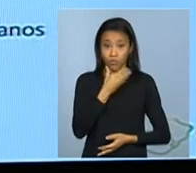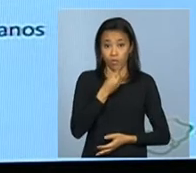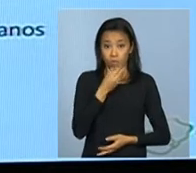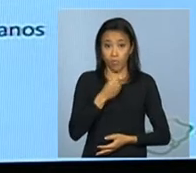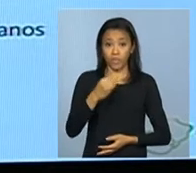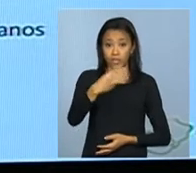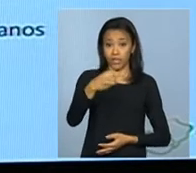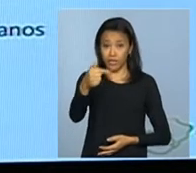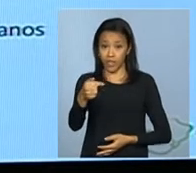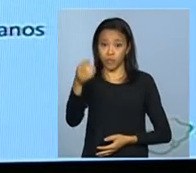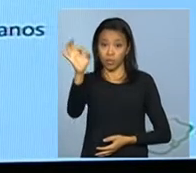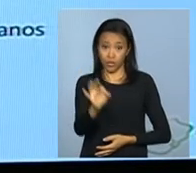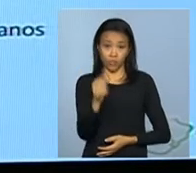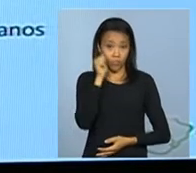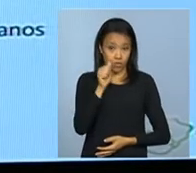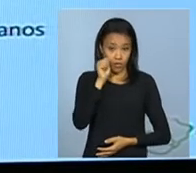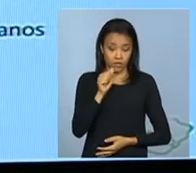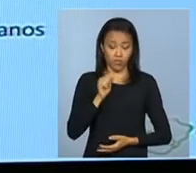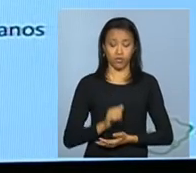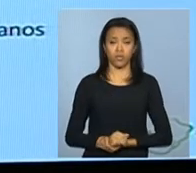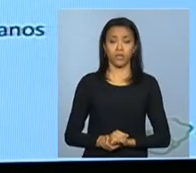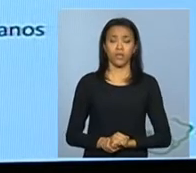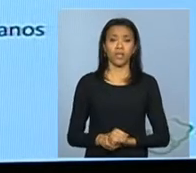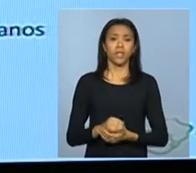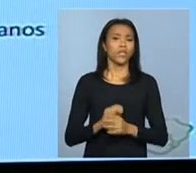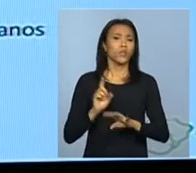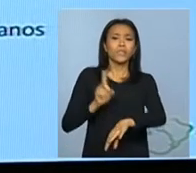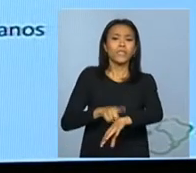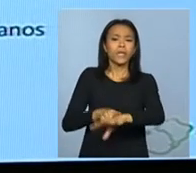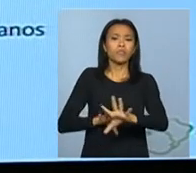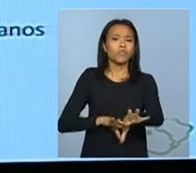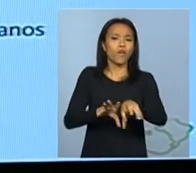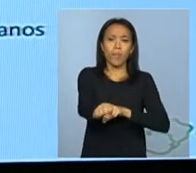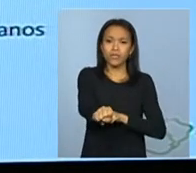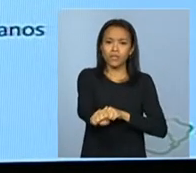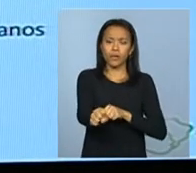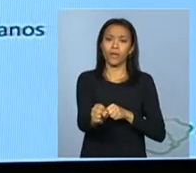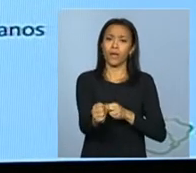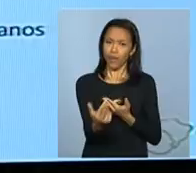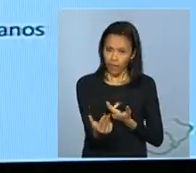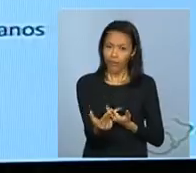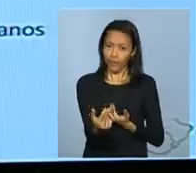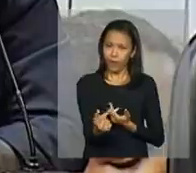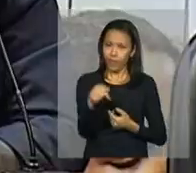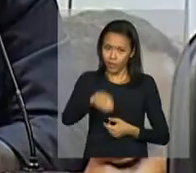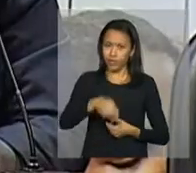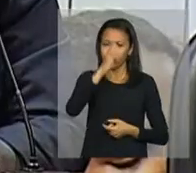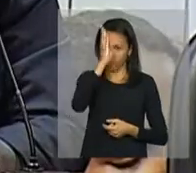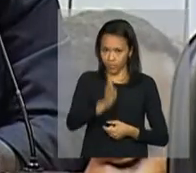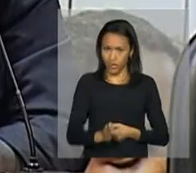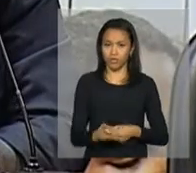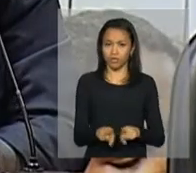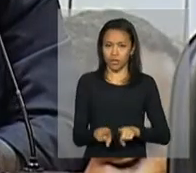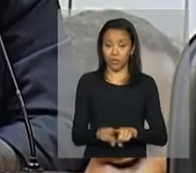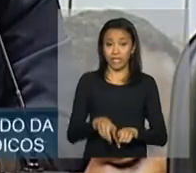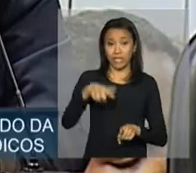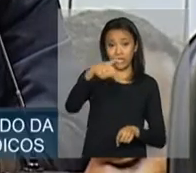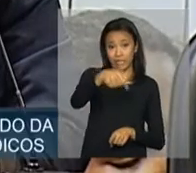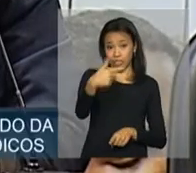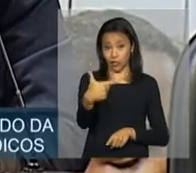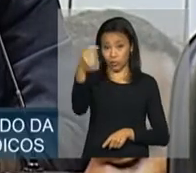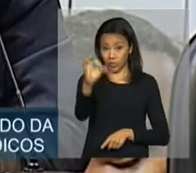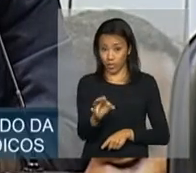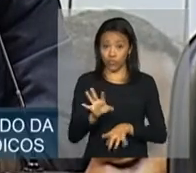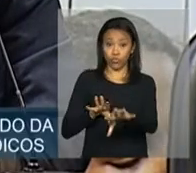homens 37 por cento mulheres e o período de Formação se assemelha ao pedido de informação dos brasileiros setenta e dois por cento